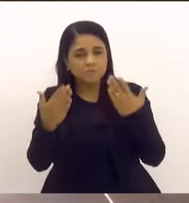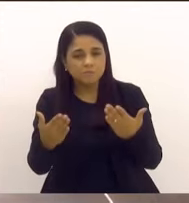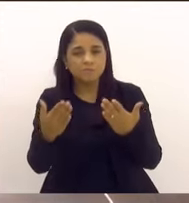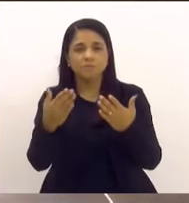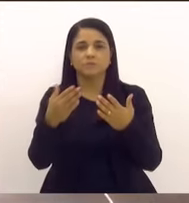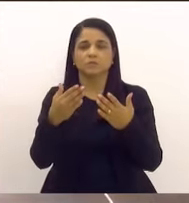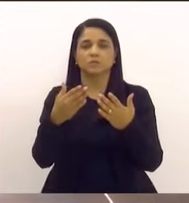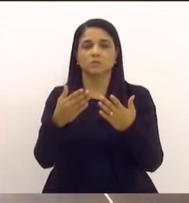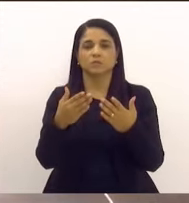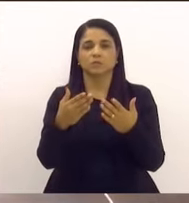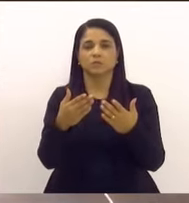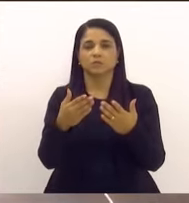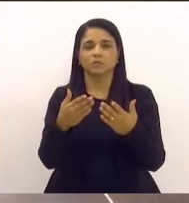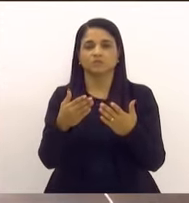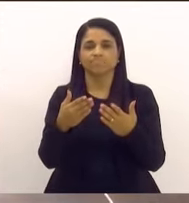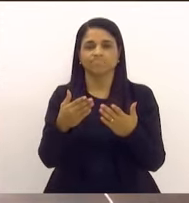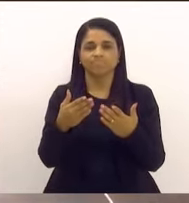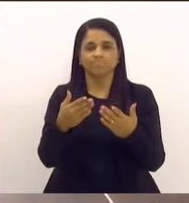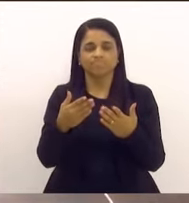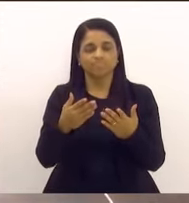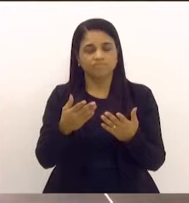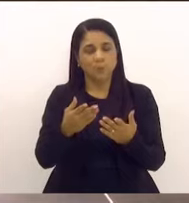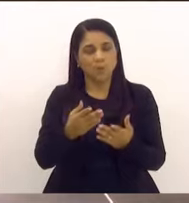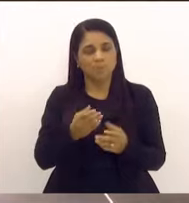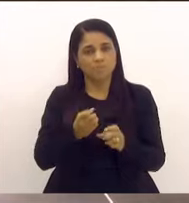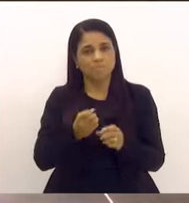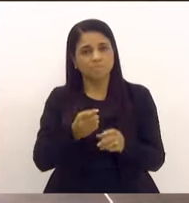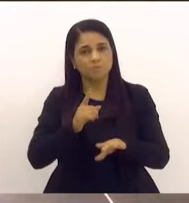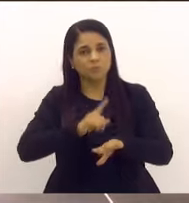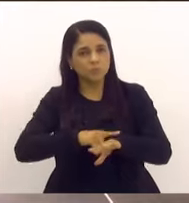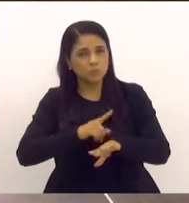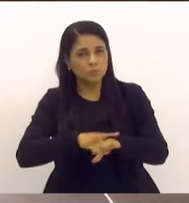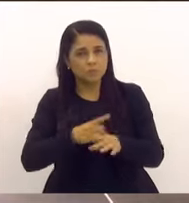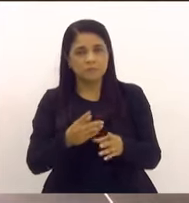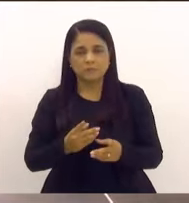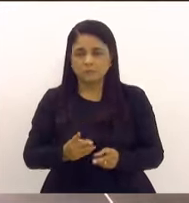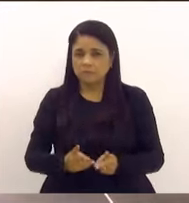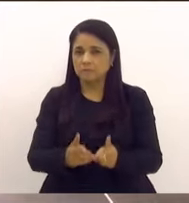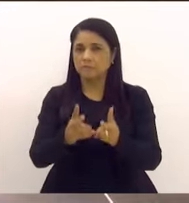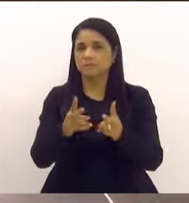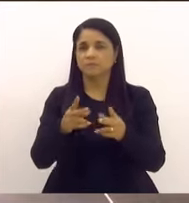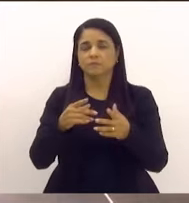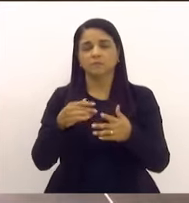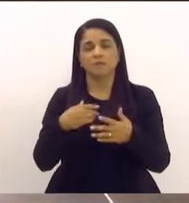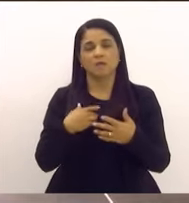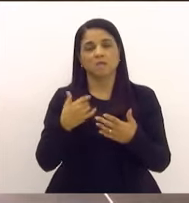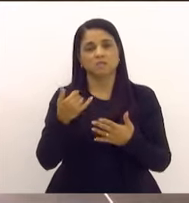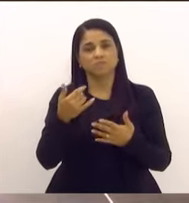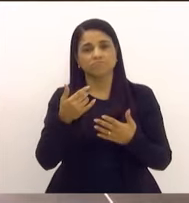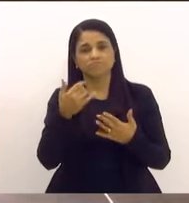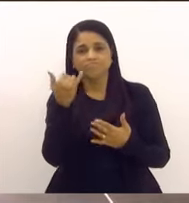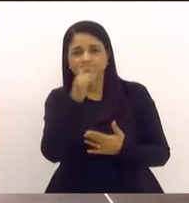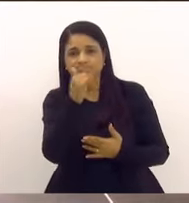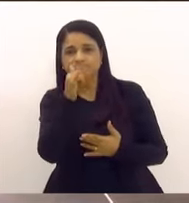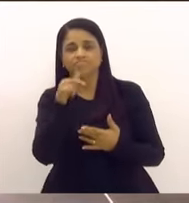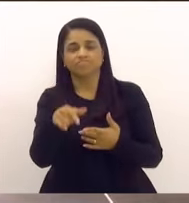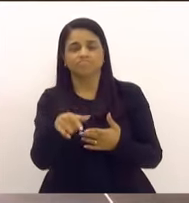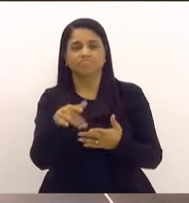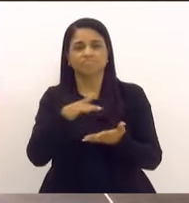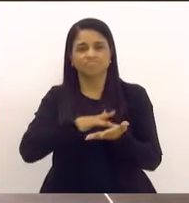e a exposição com muita duração a esses aparelhos eletrônicos trazem ao